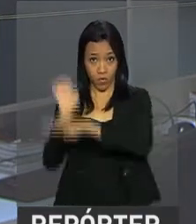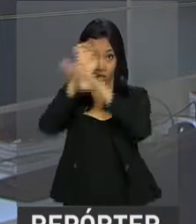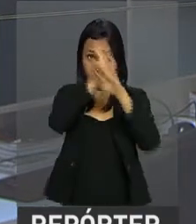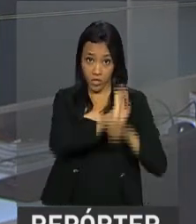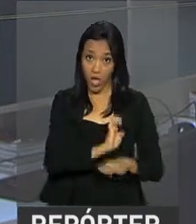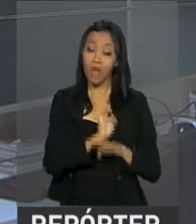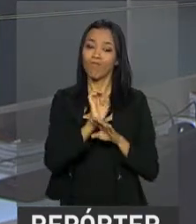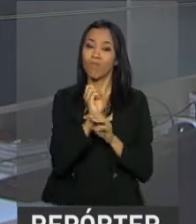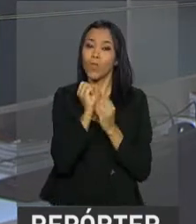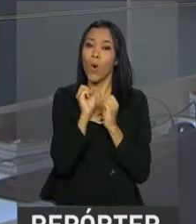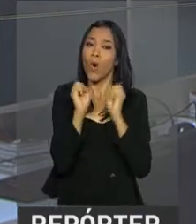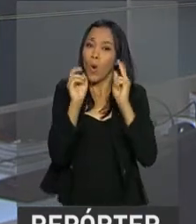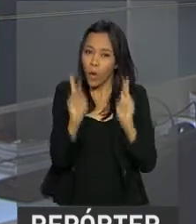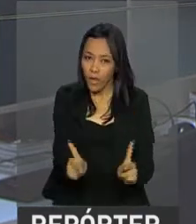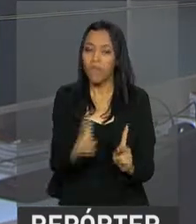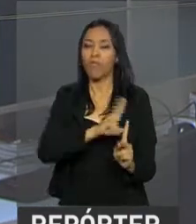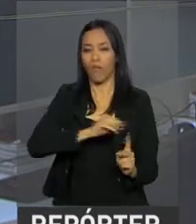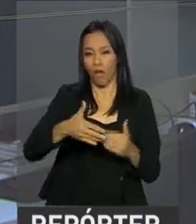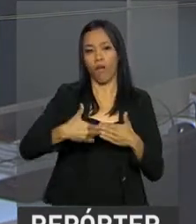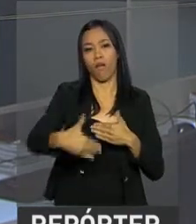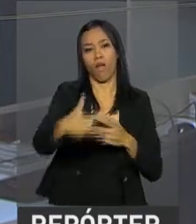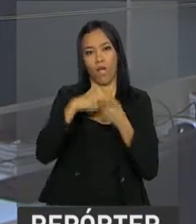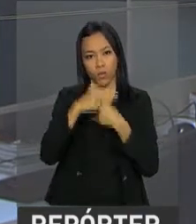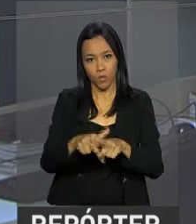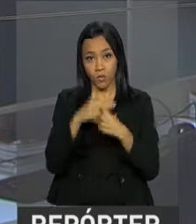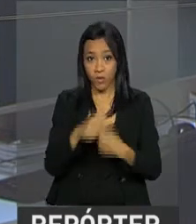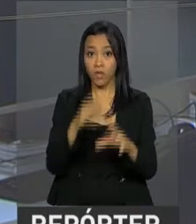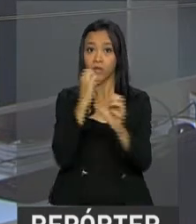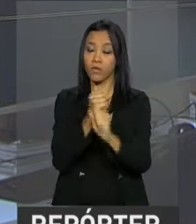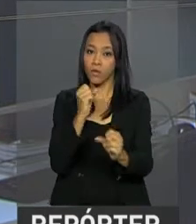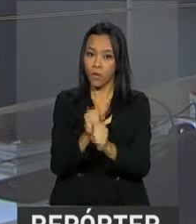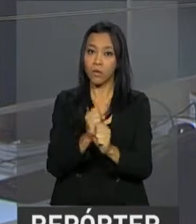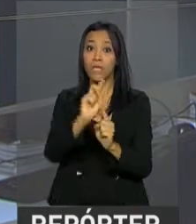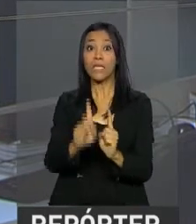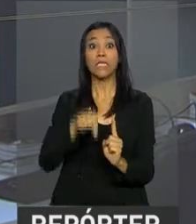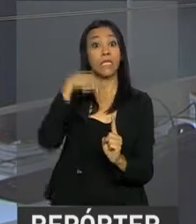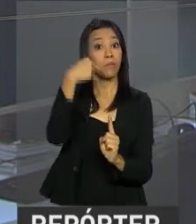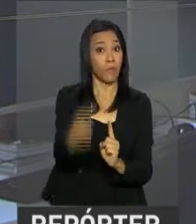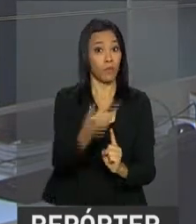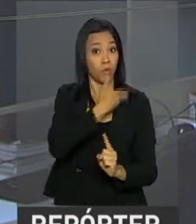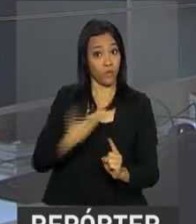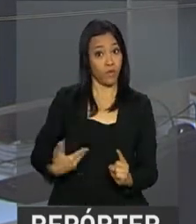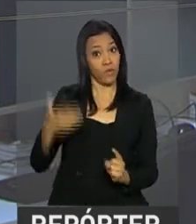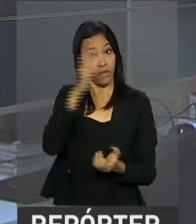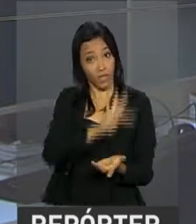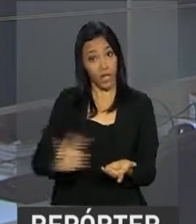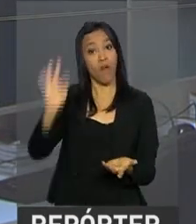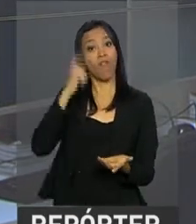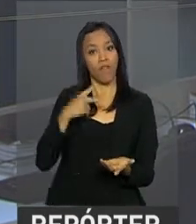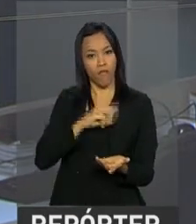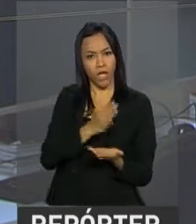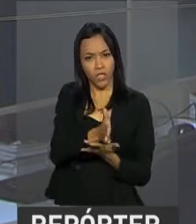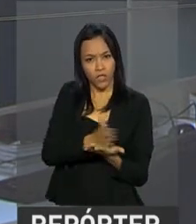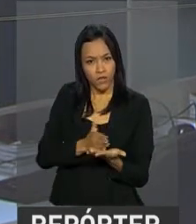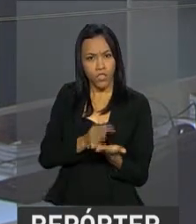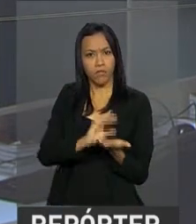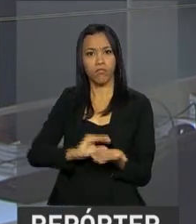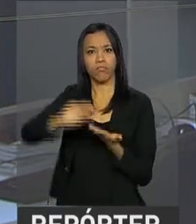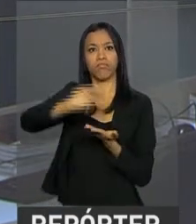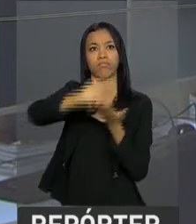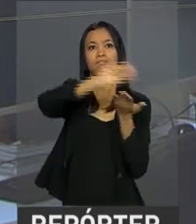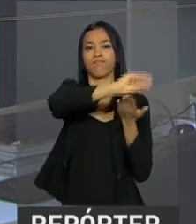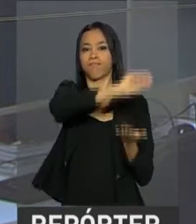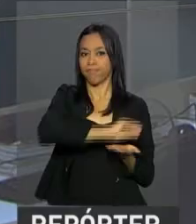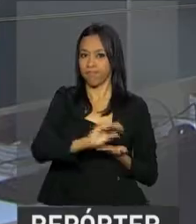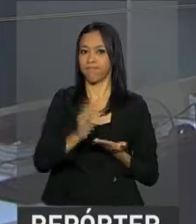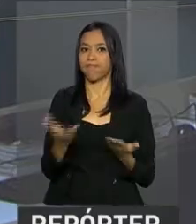fazer o ajuste fiscal. Em contrapartida, o governo federal vai dividir uma fatia maior dos recursos arrecadados com a